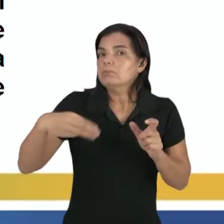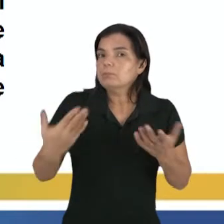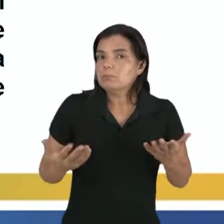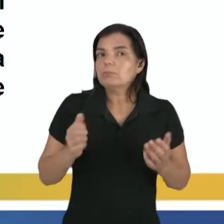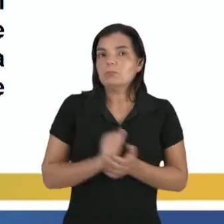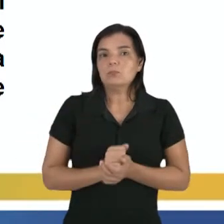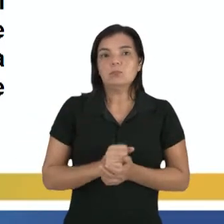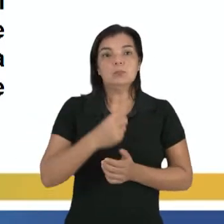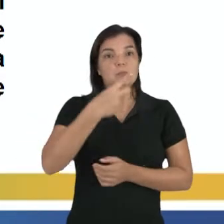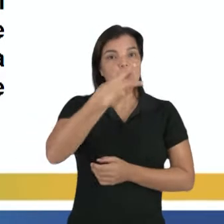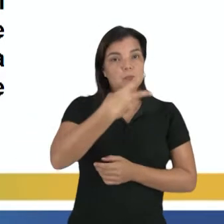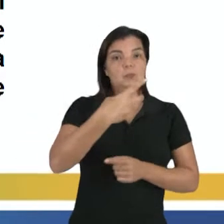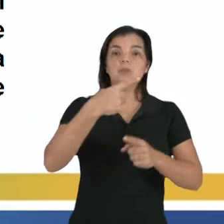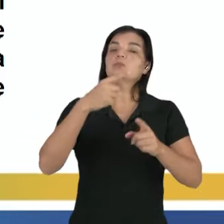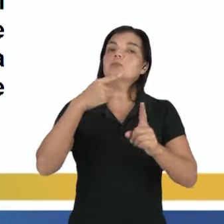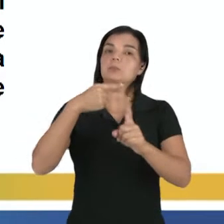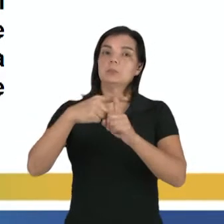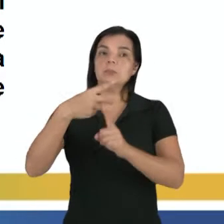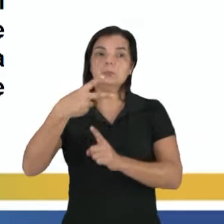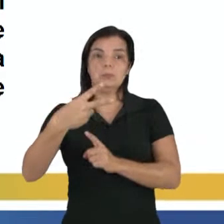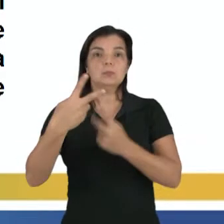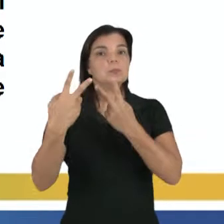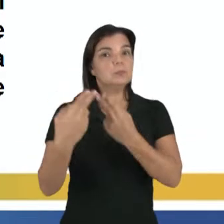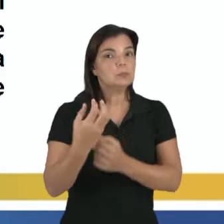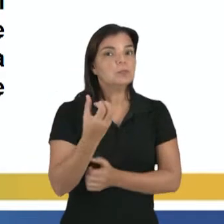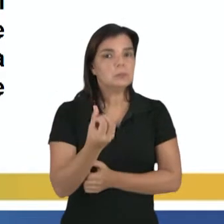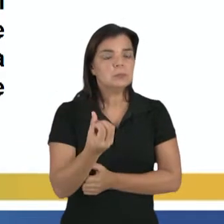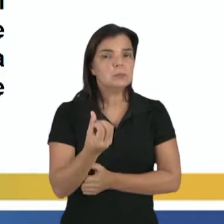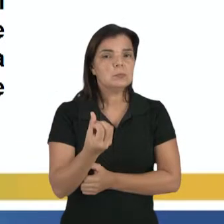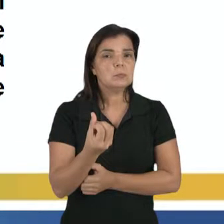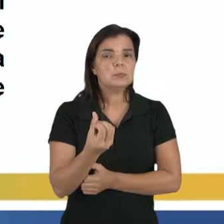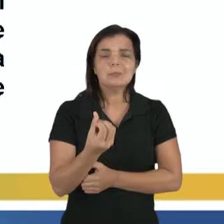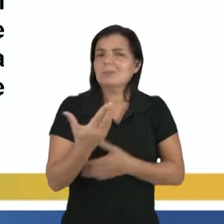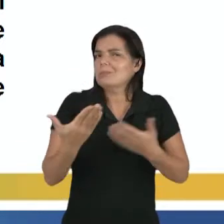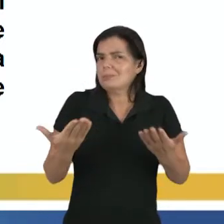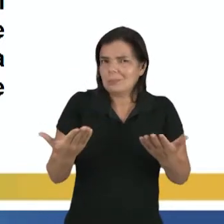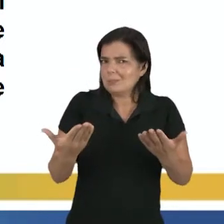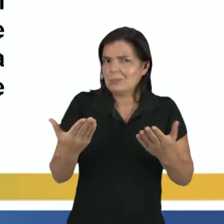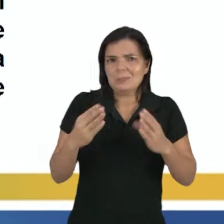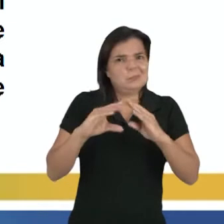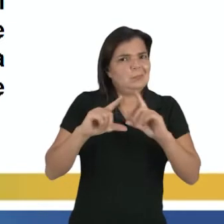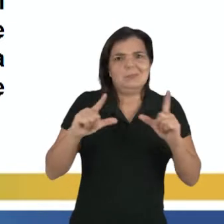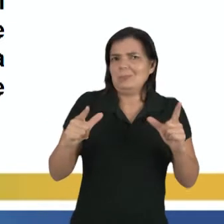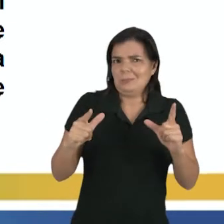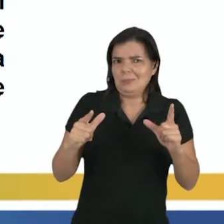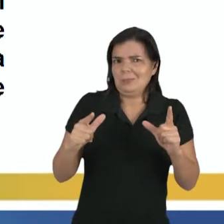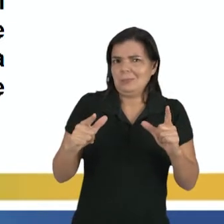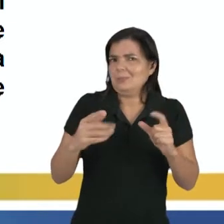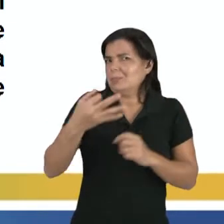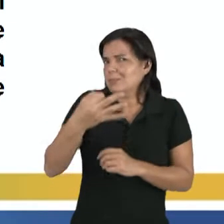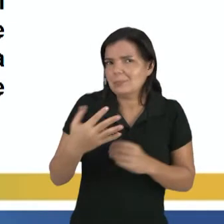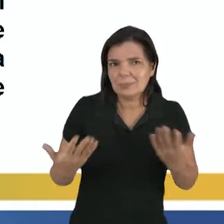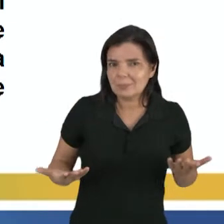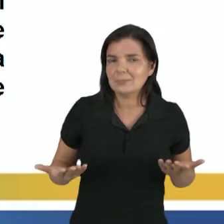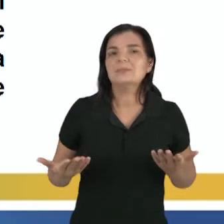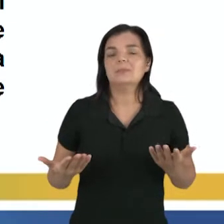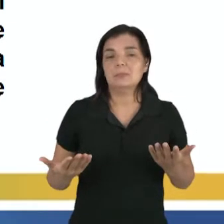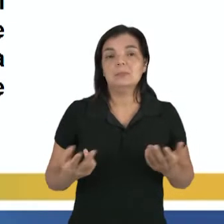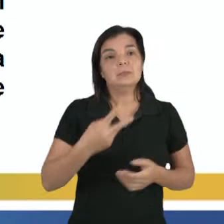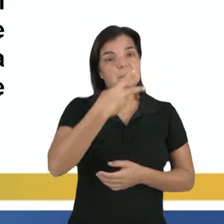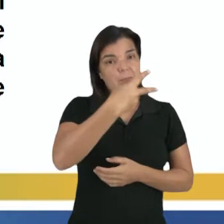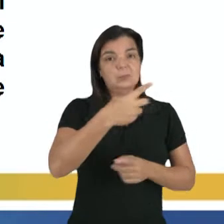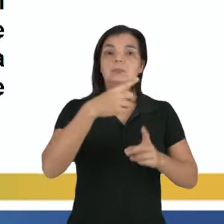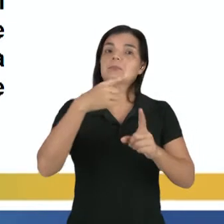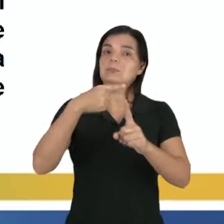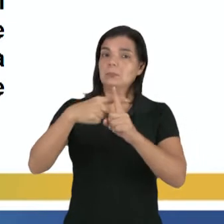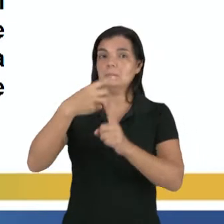matemática, 2 mais 2 é igual a 6, não vai ter, não vai ser lógico, não vai ter coerência, Então, 2 mais